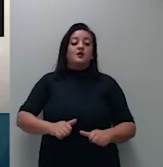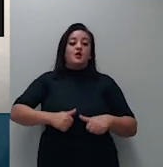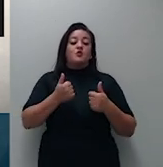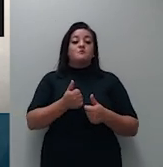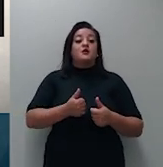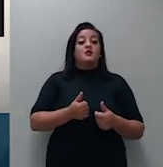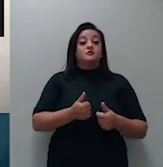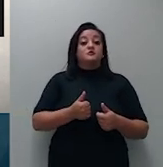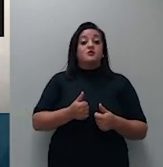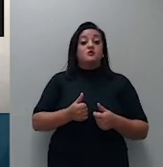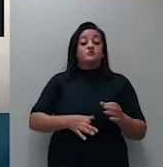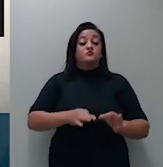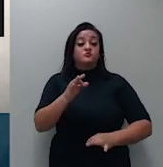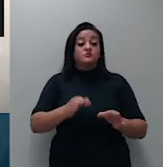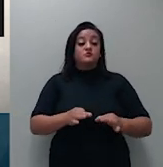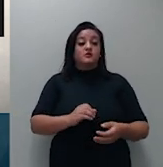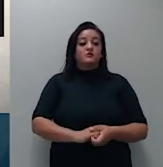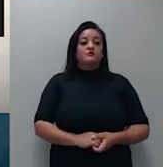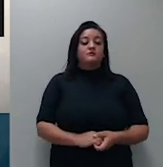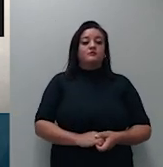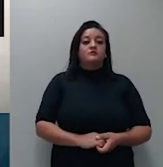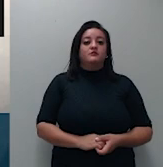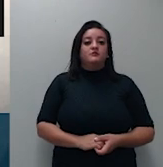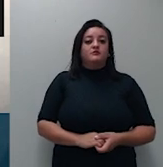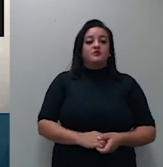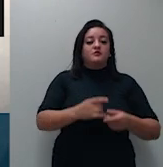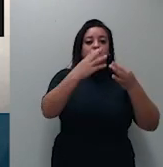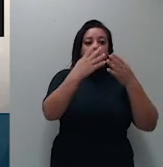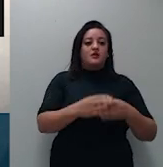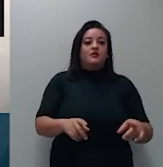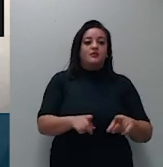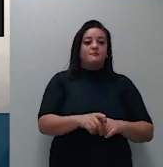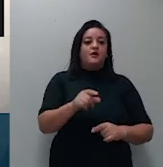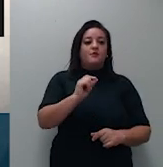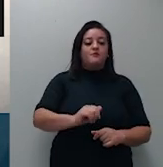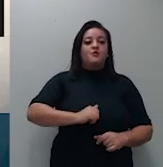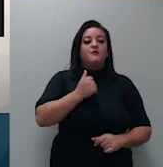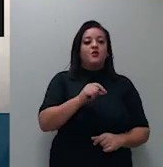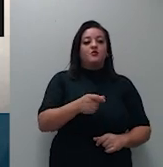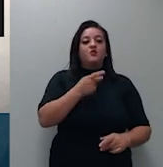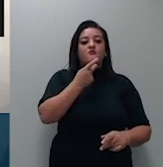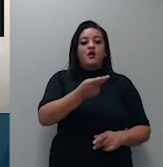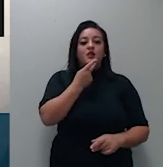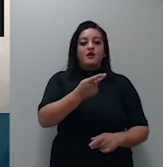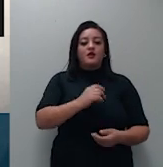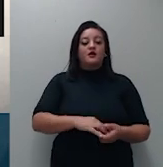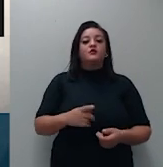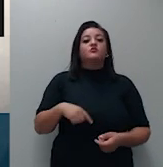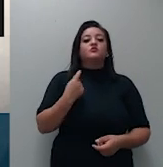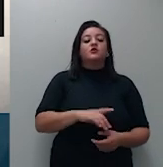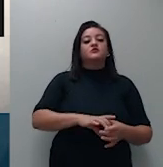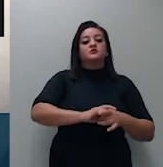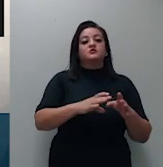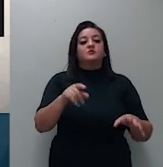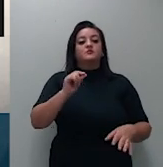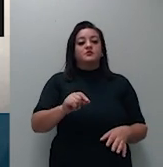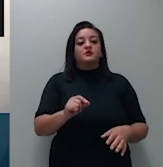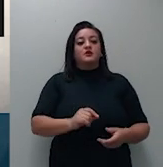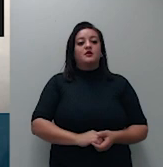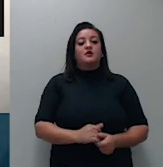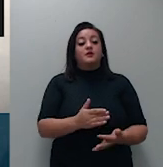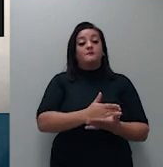recuperação judicial E aí parecendo um pouco melhor do que um dia nós